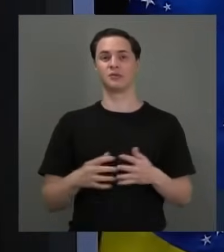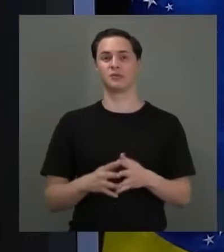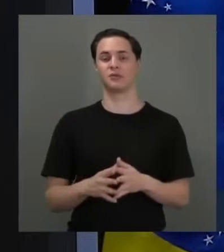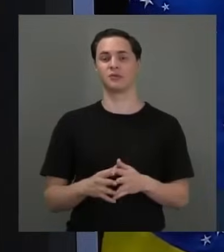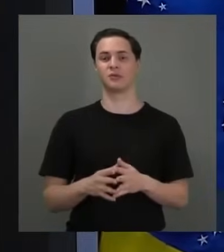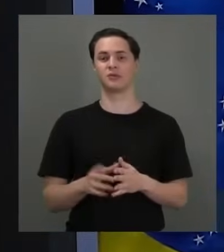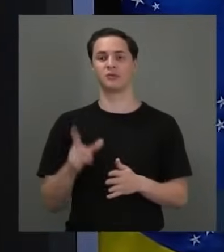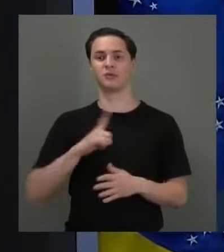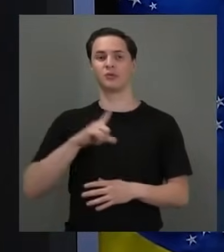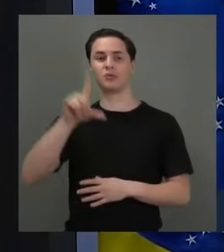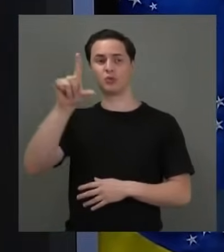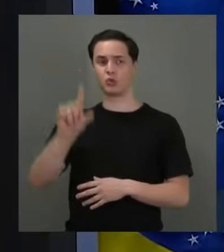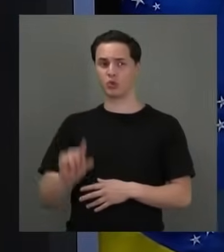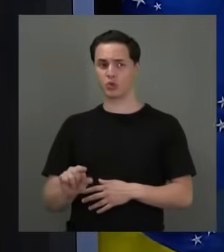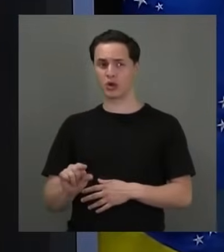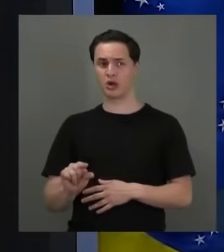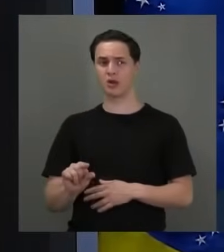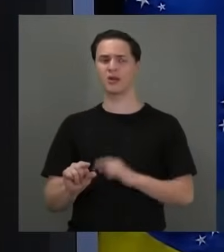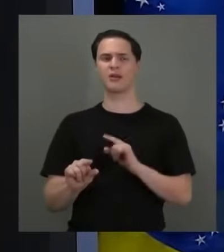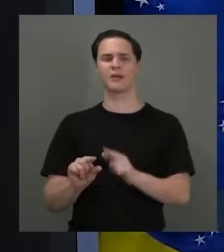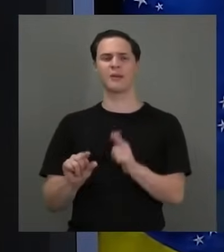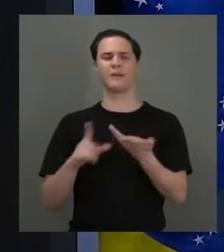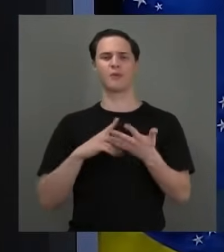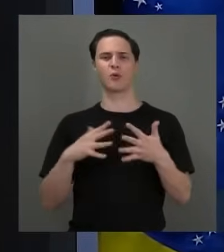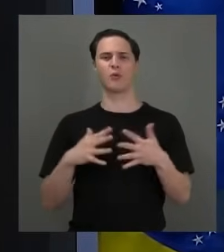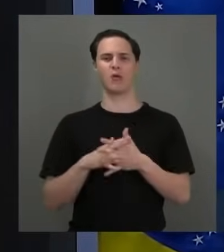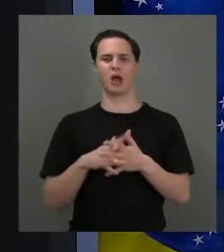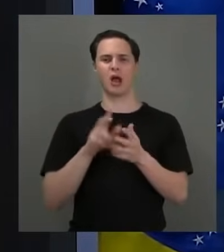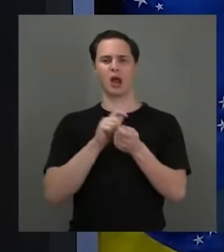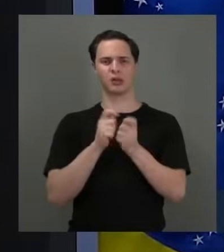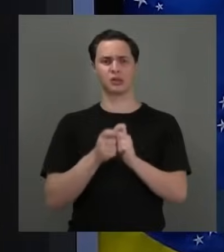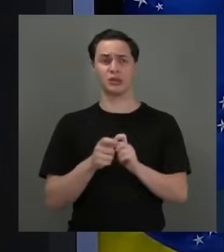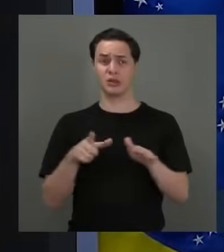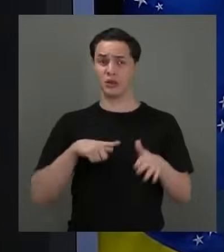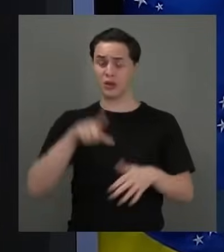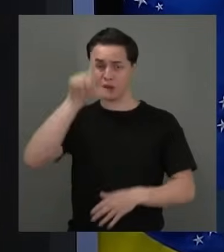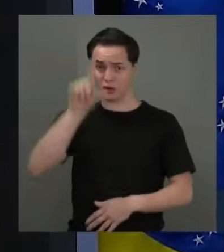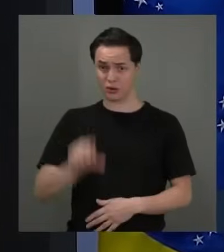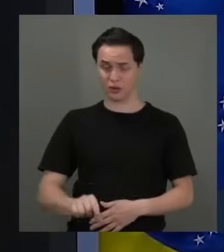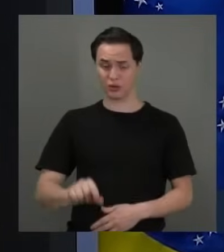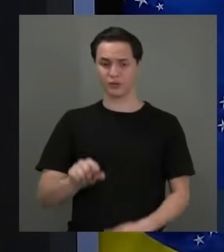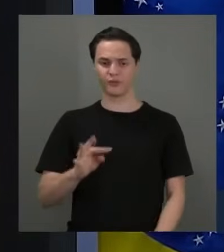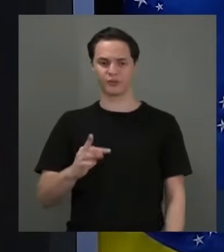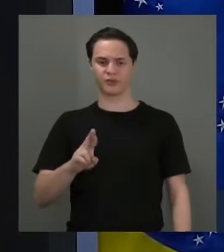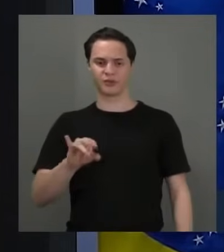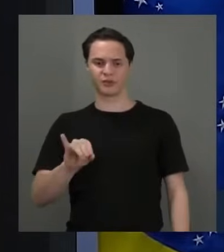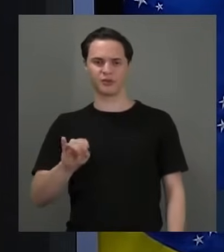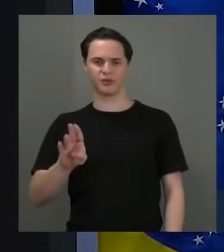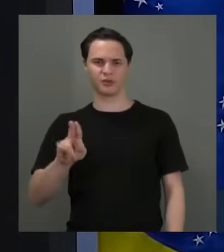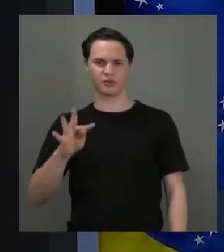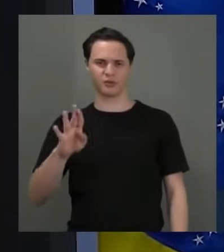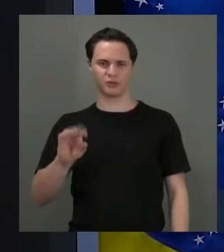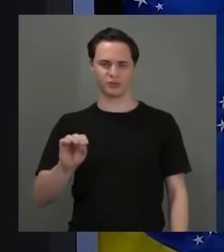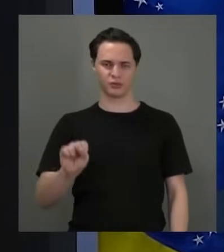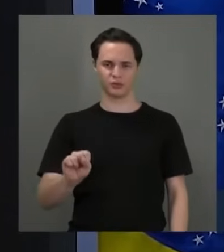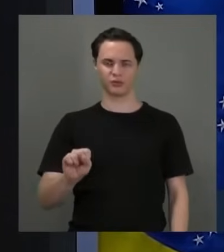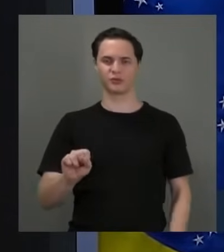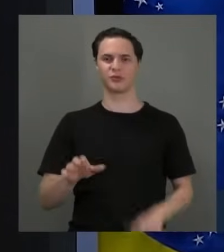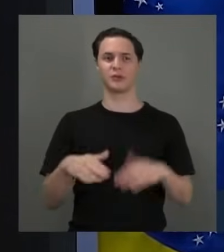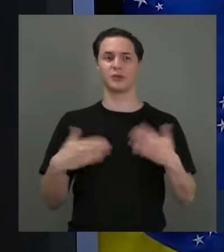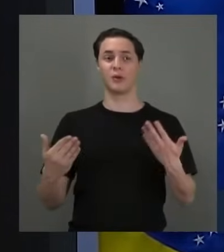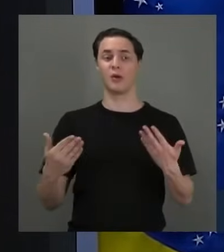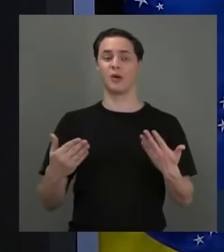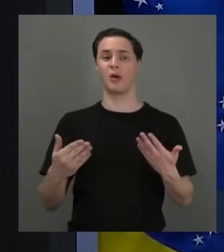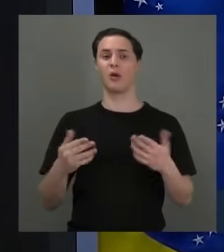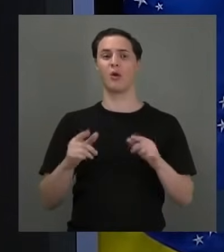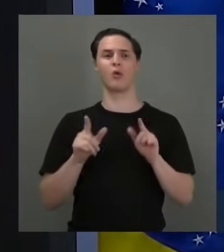uma redução na complexidade adequada, uma redução nos tributos adequada e uma descentralização importante para os